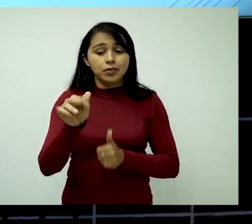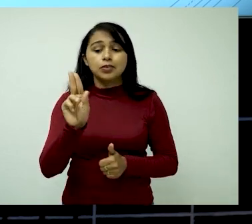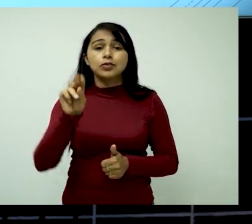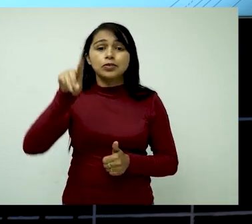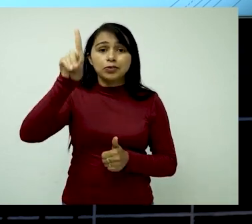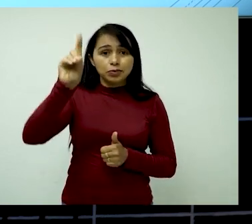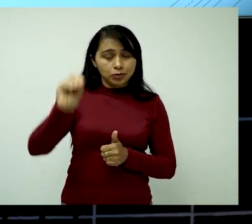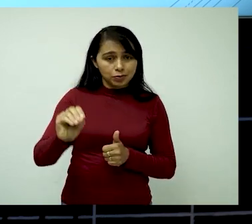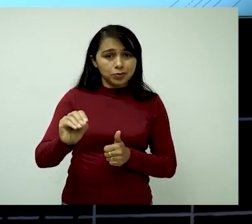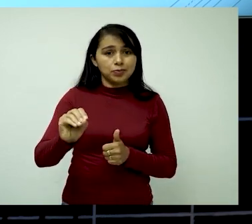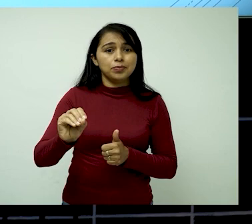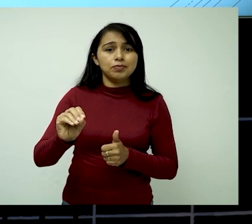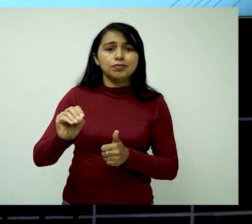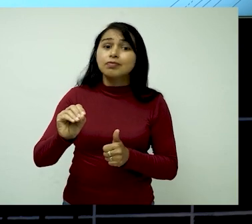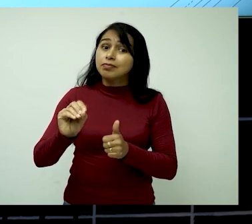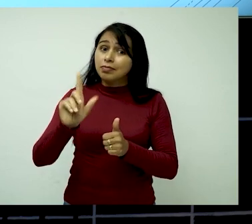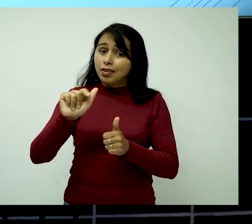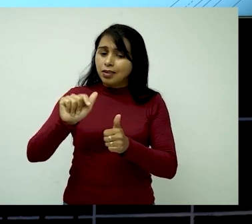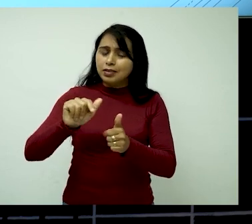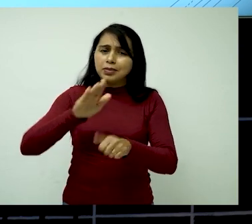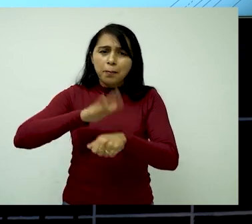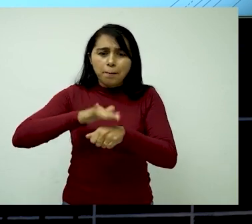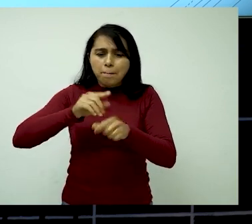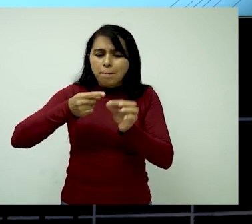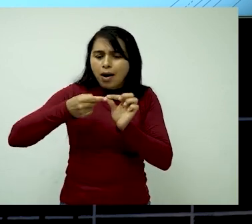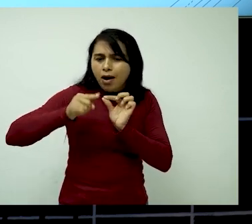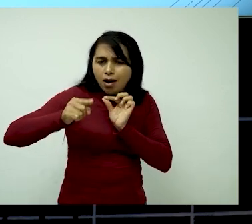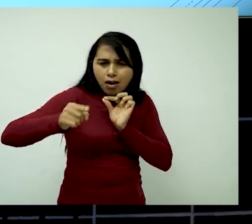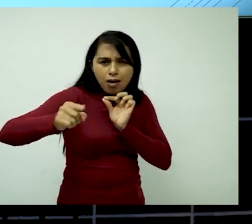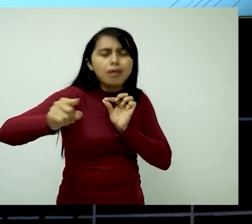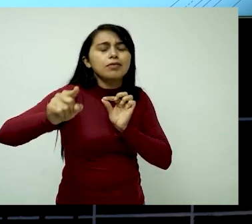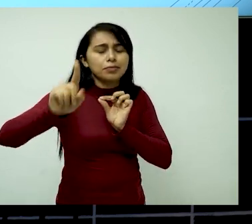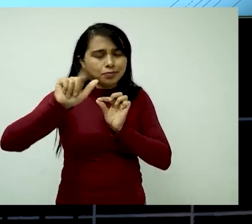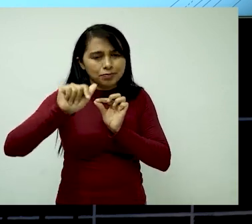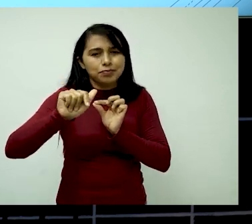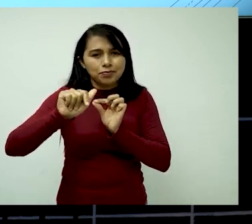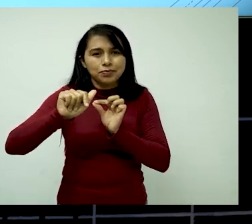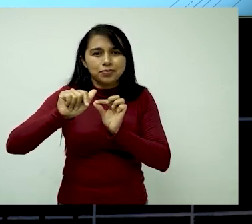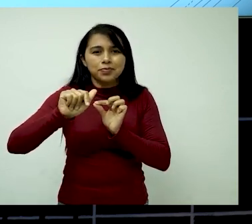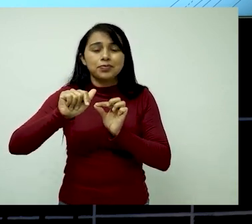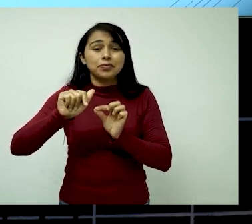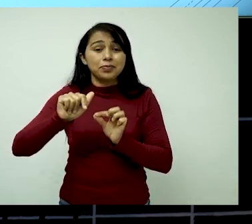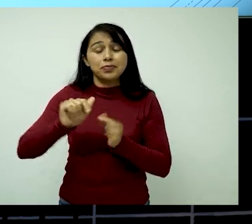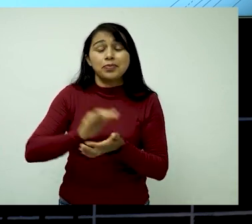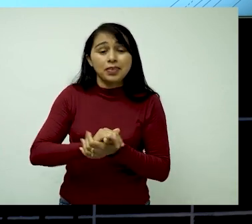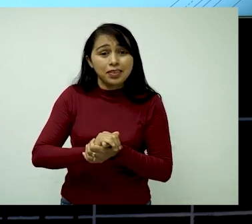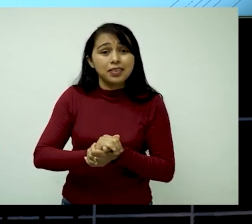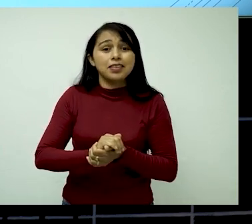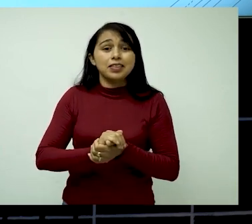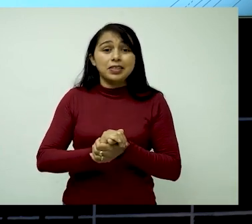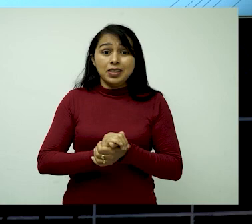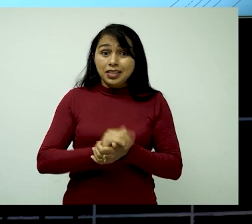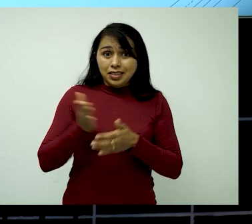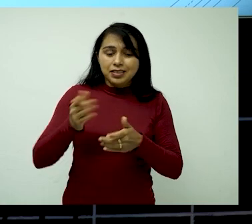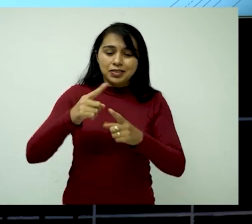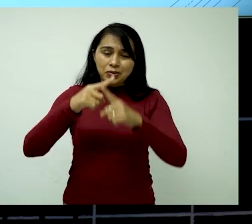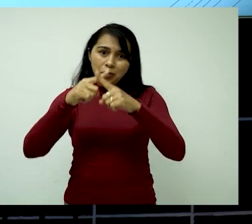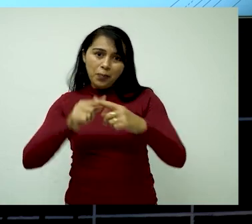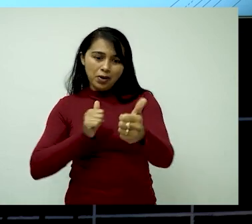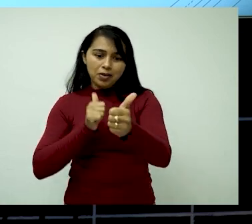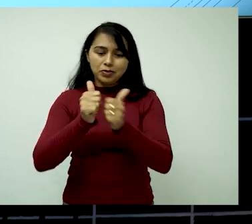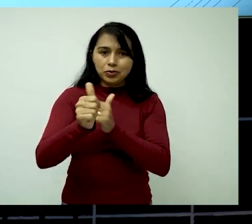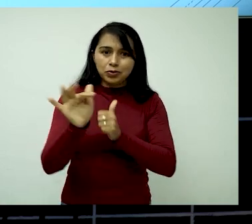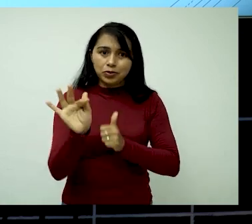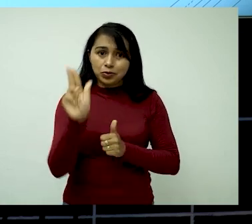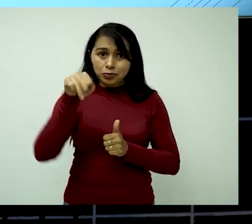fundo. Professor, as provas de fundo elas são as mais longas, tá? Inclusive, olha aí uma questão interessante.